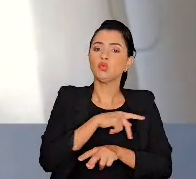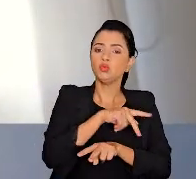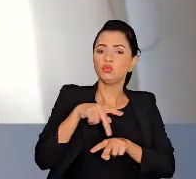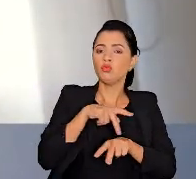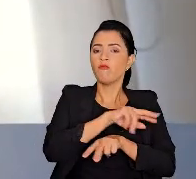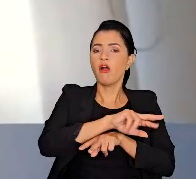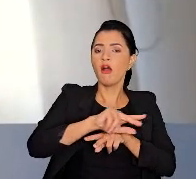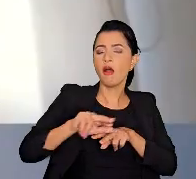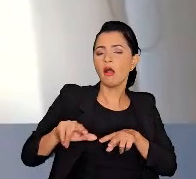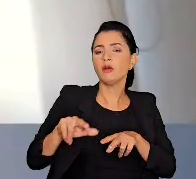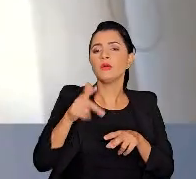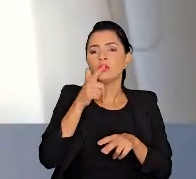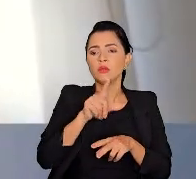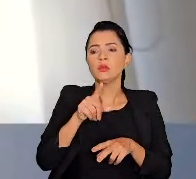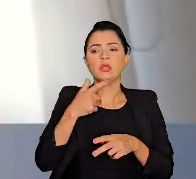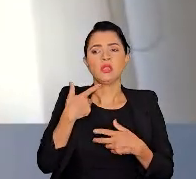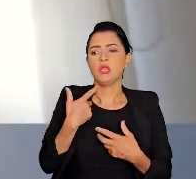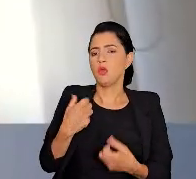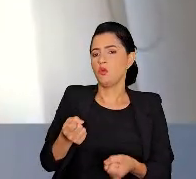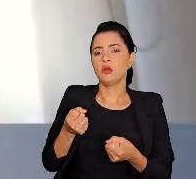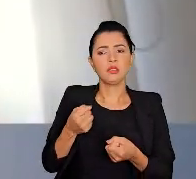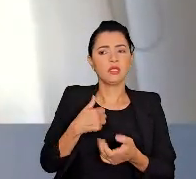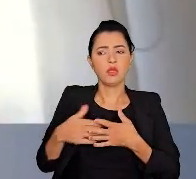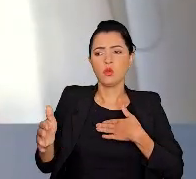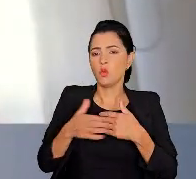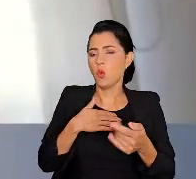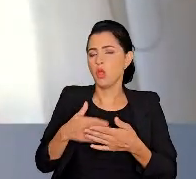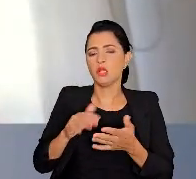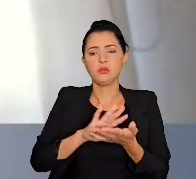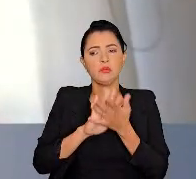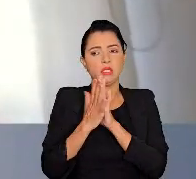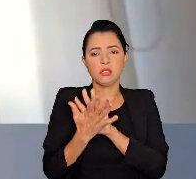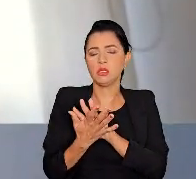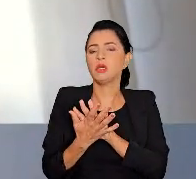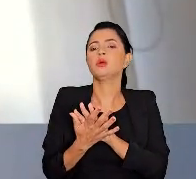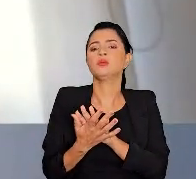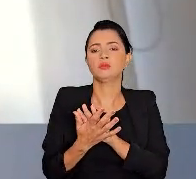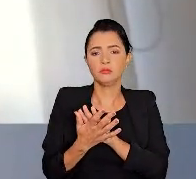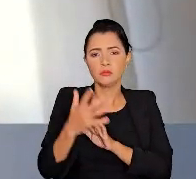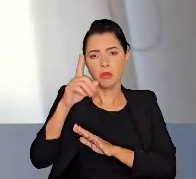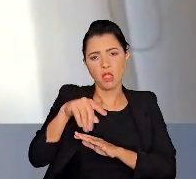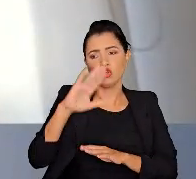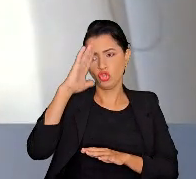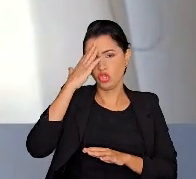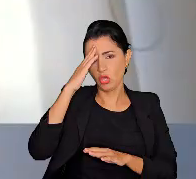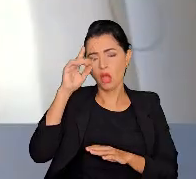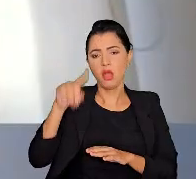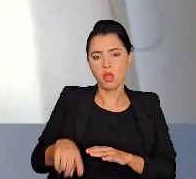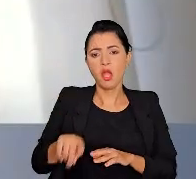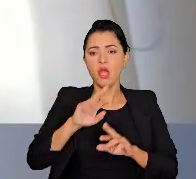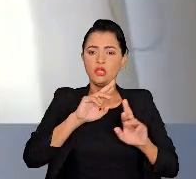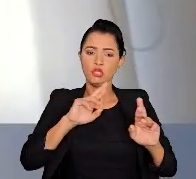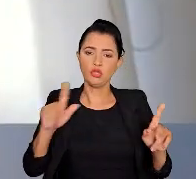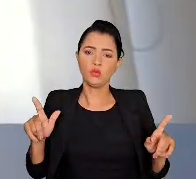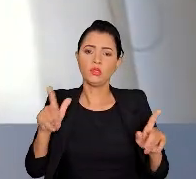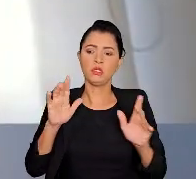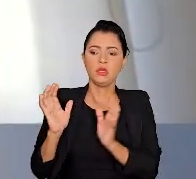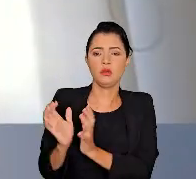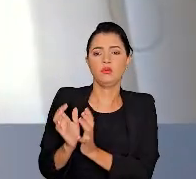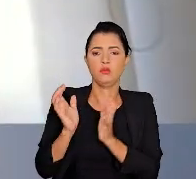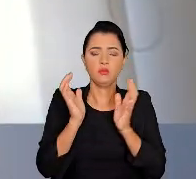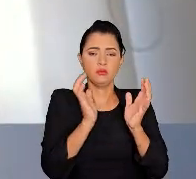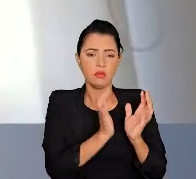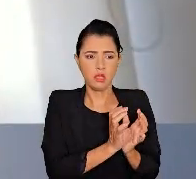energicamente repudiam quaisquer discriminações, aí compreendidas as distinções entre os homens ou as